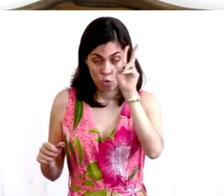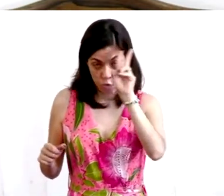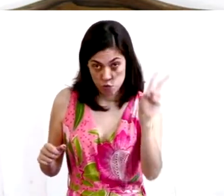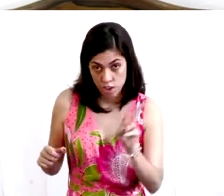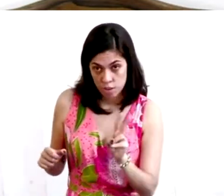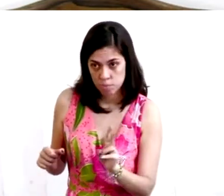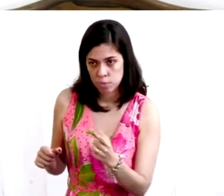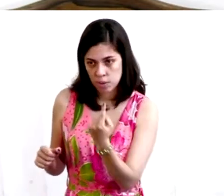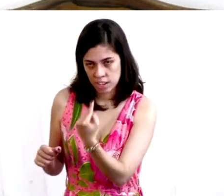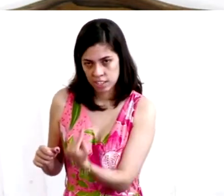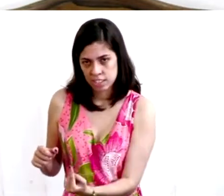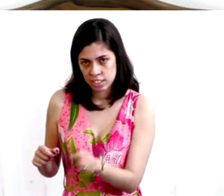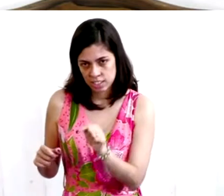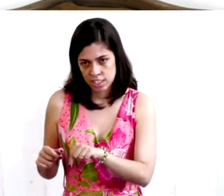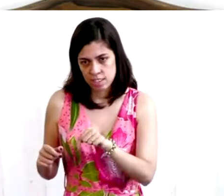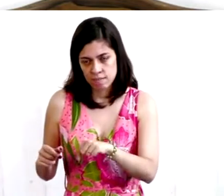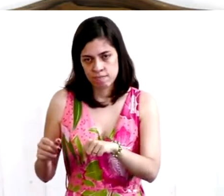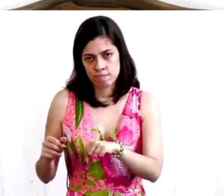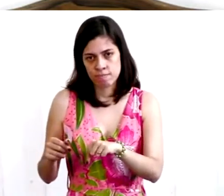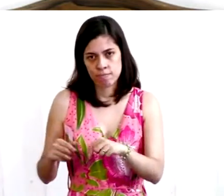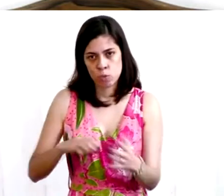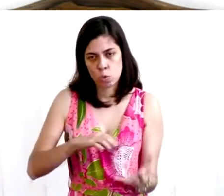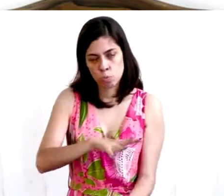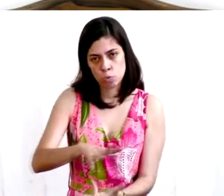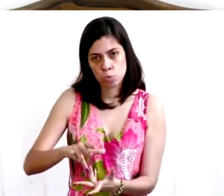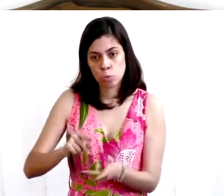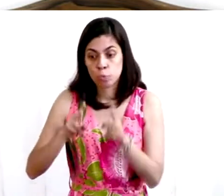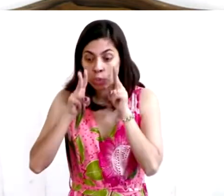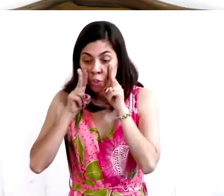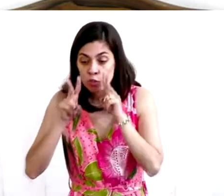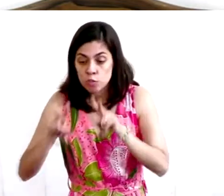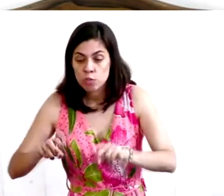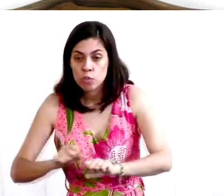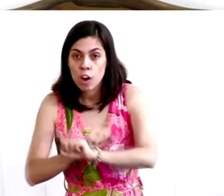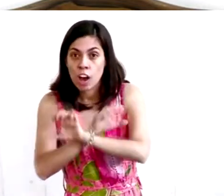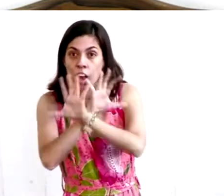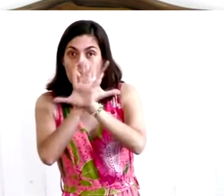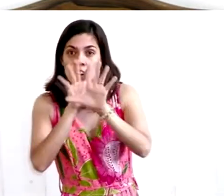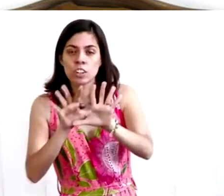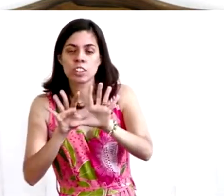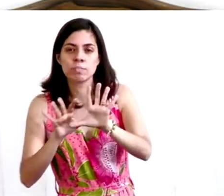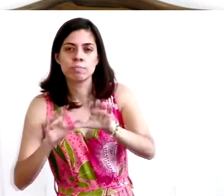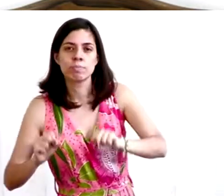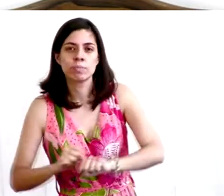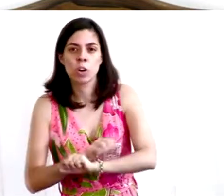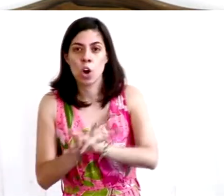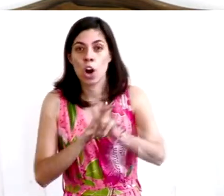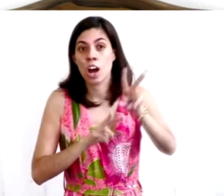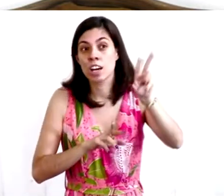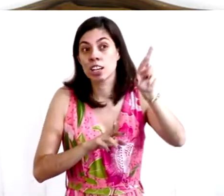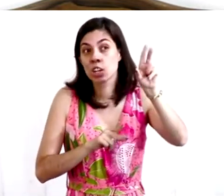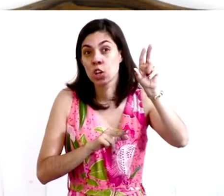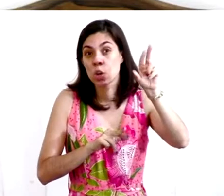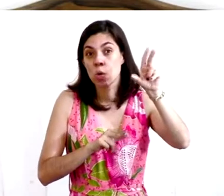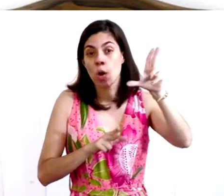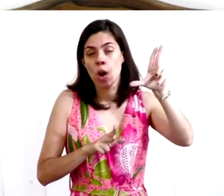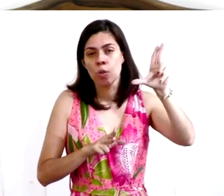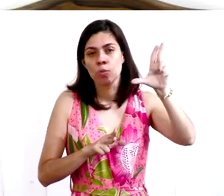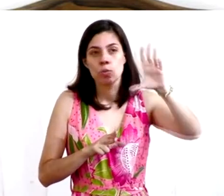Pai. Aqui João já está falando do testemunho dele mesmo. Pedro, Tiago e João estiveram no